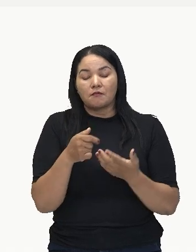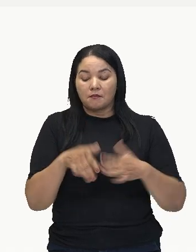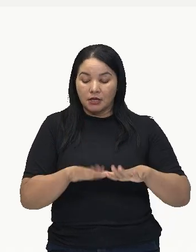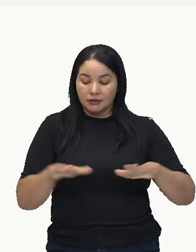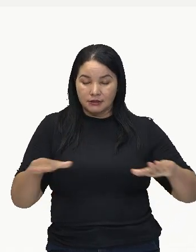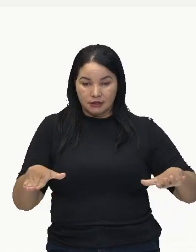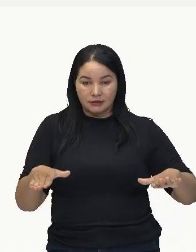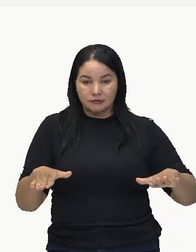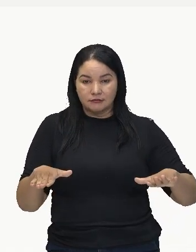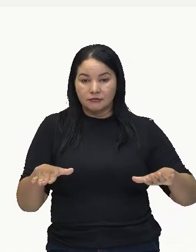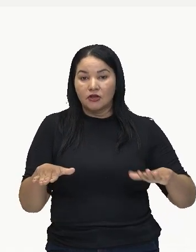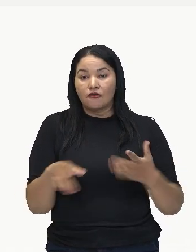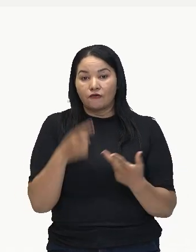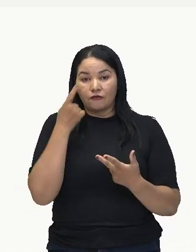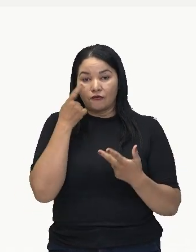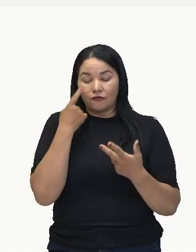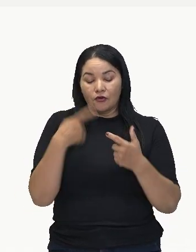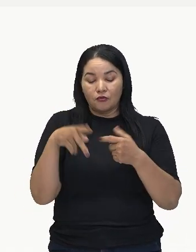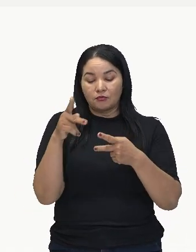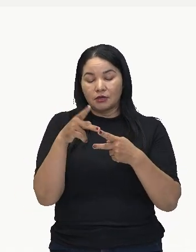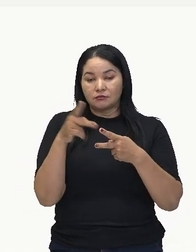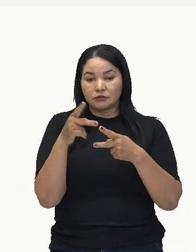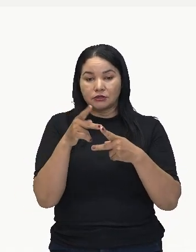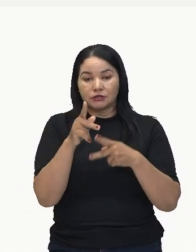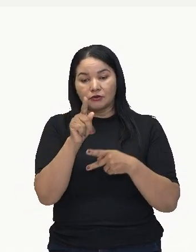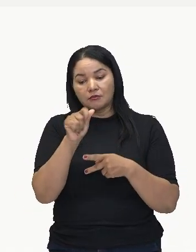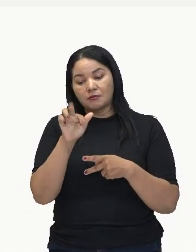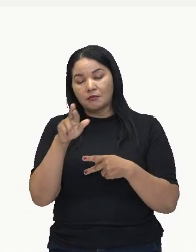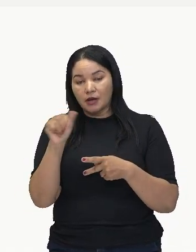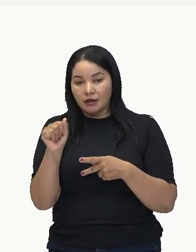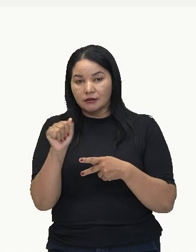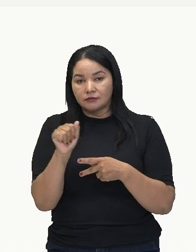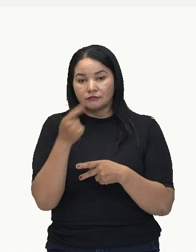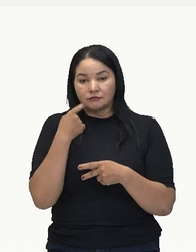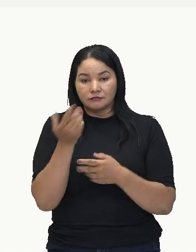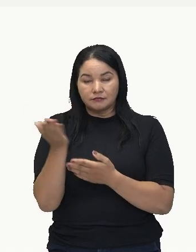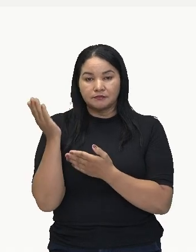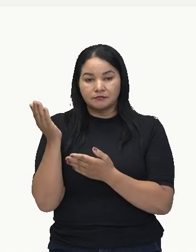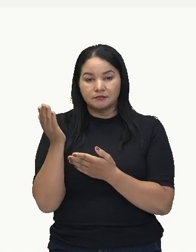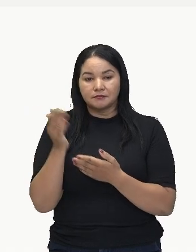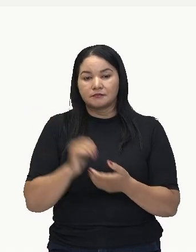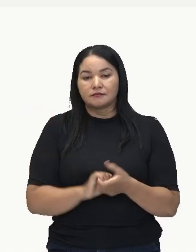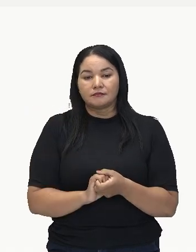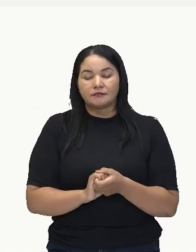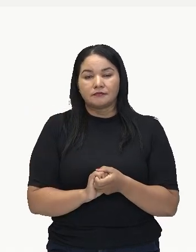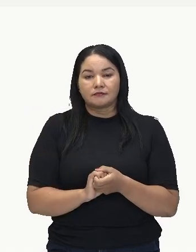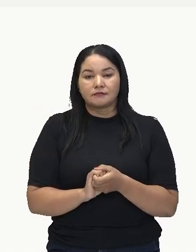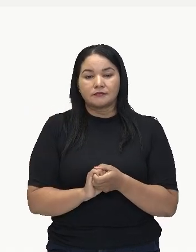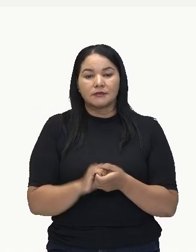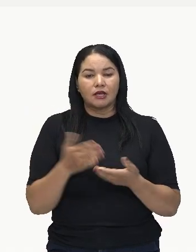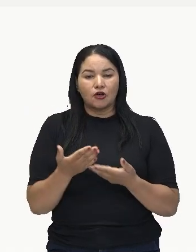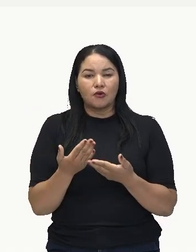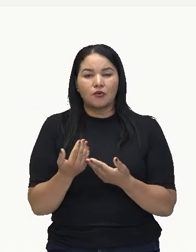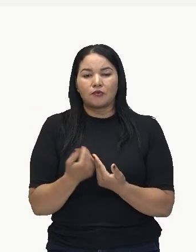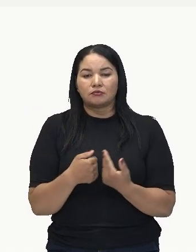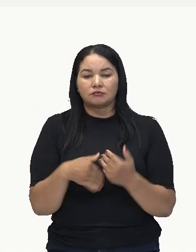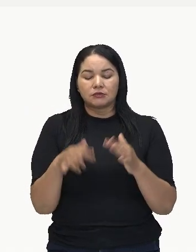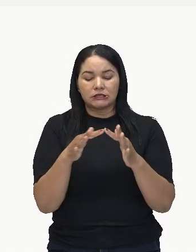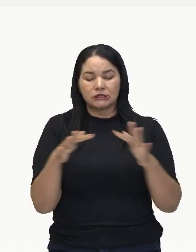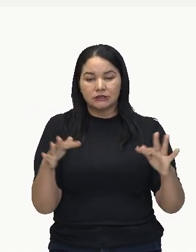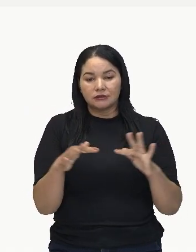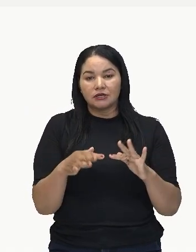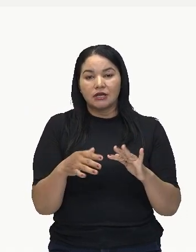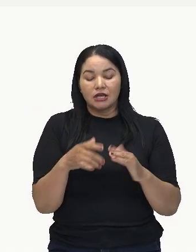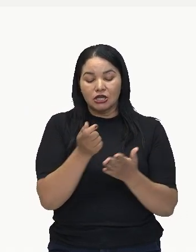Olha a preposição para. Então, vamos tirar essa questão de livros e relatos, né? Escribo para